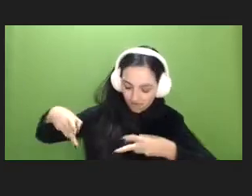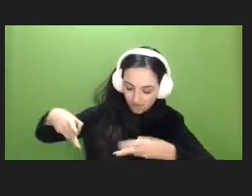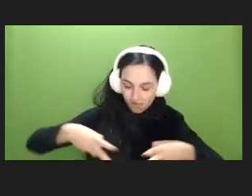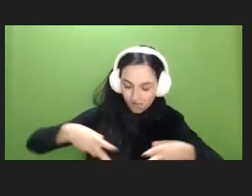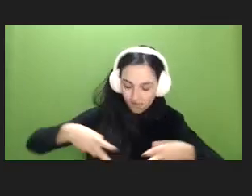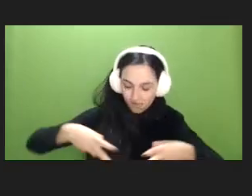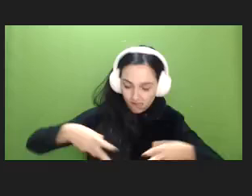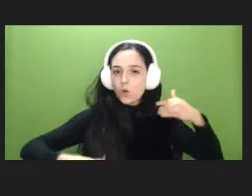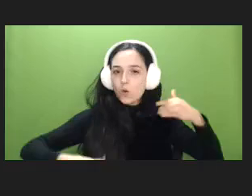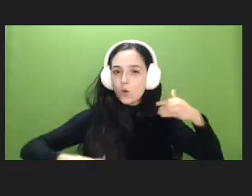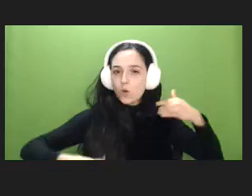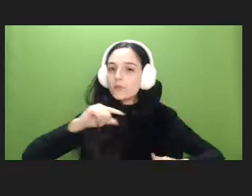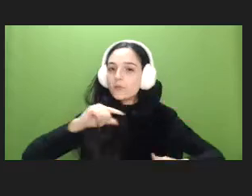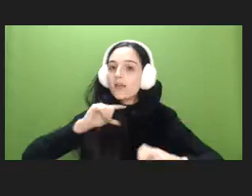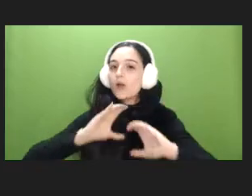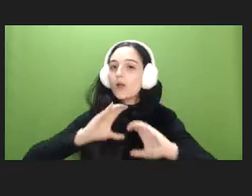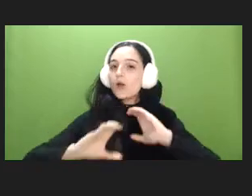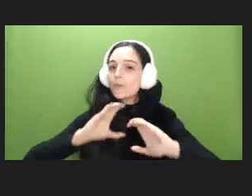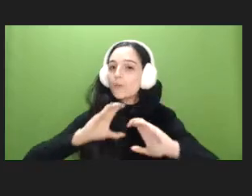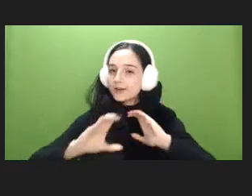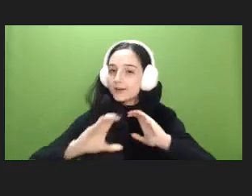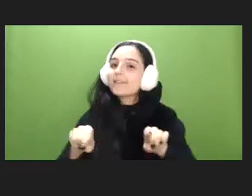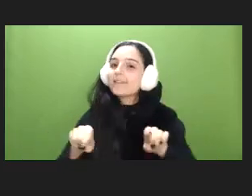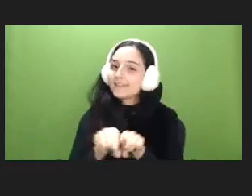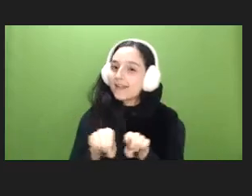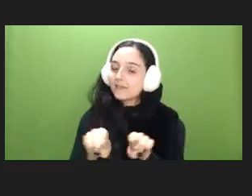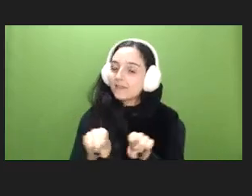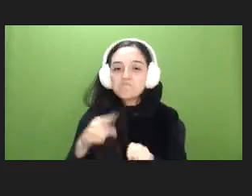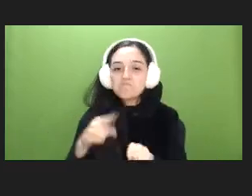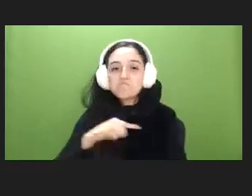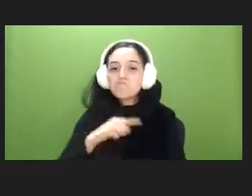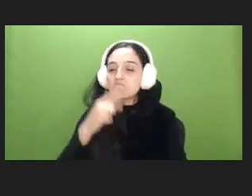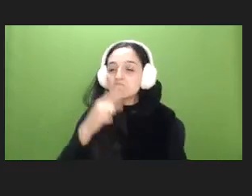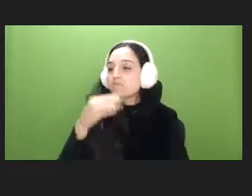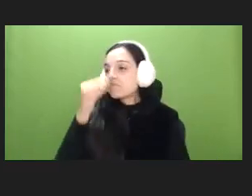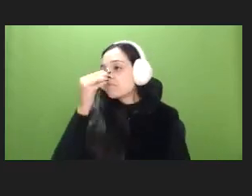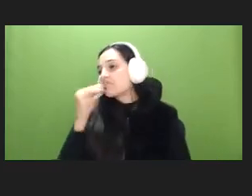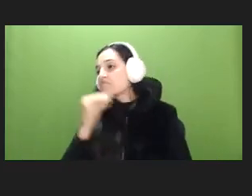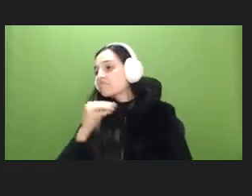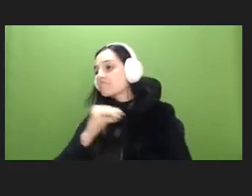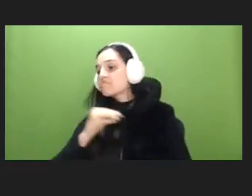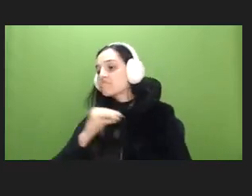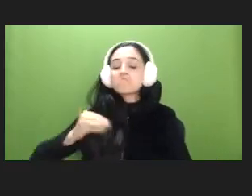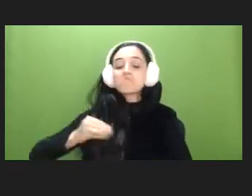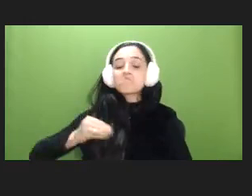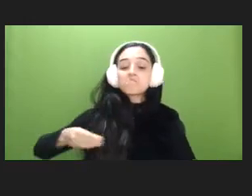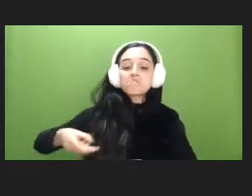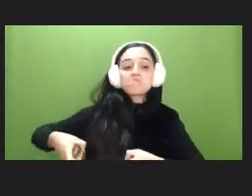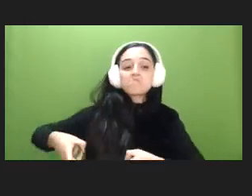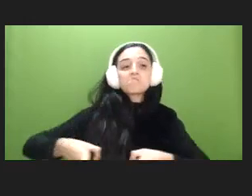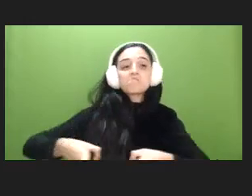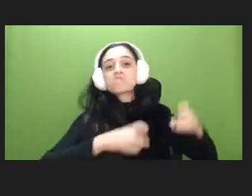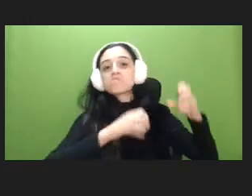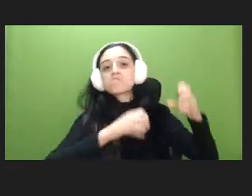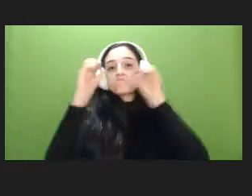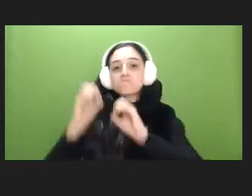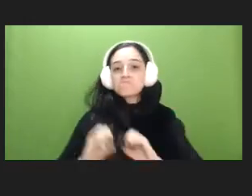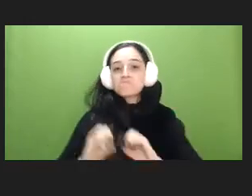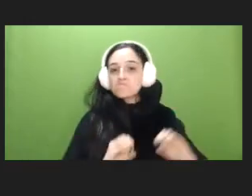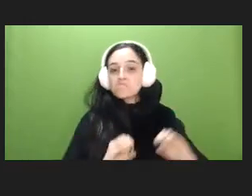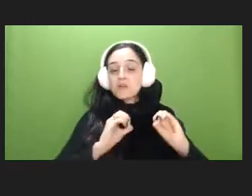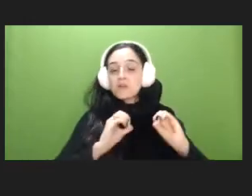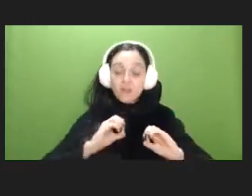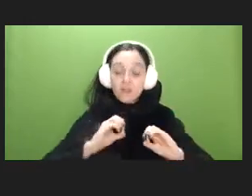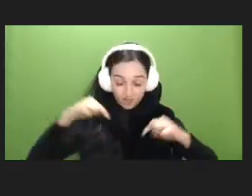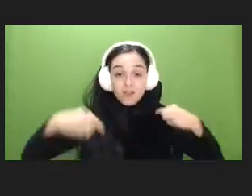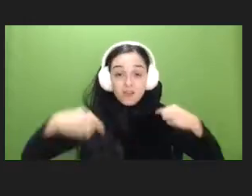muitas vezes não escuta os sinais que o nosso corpo fala com a gente, que ele se comunica, né? Então a